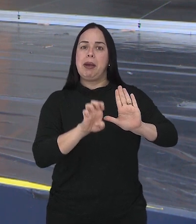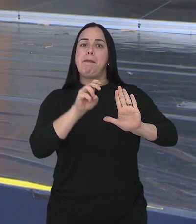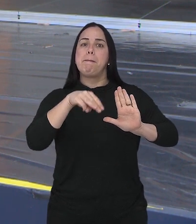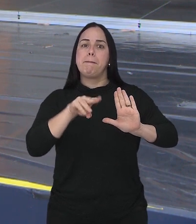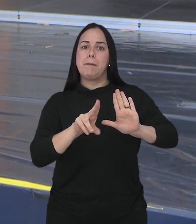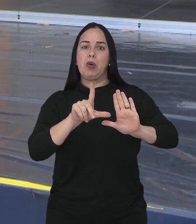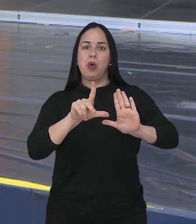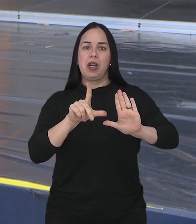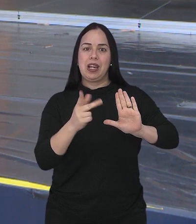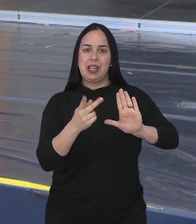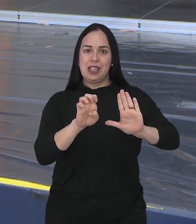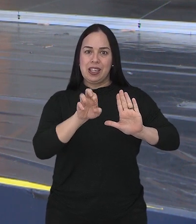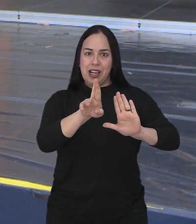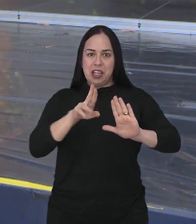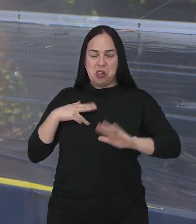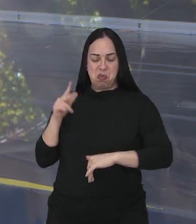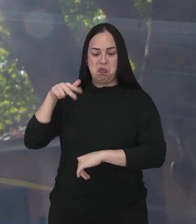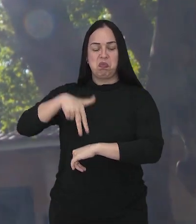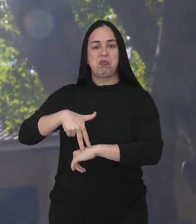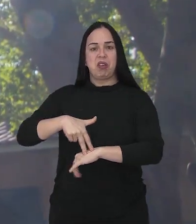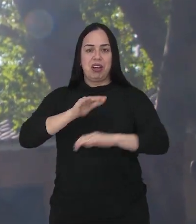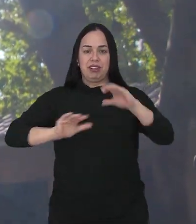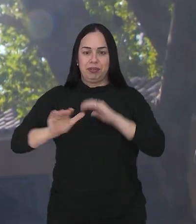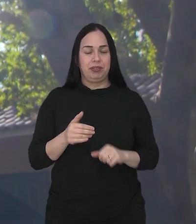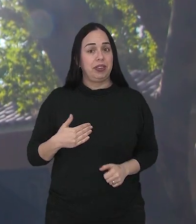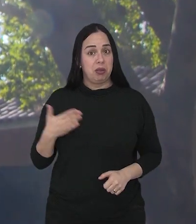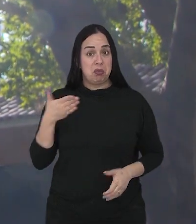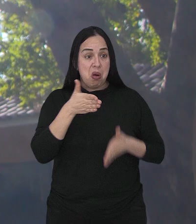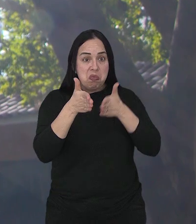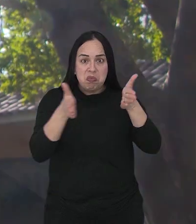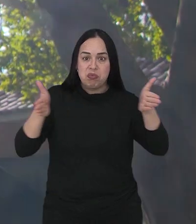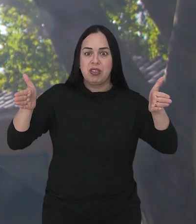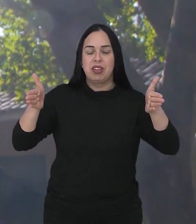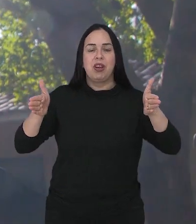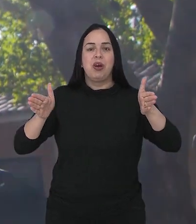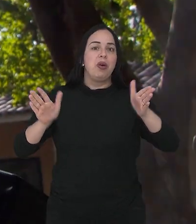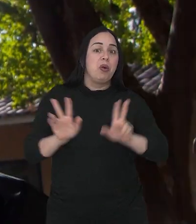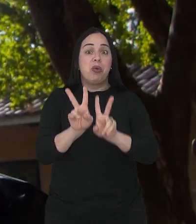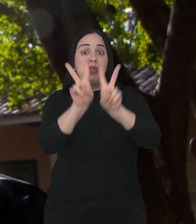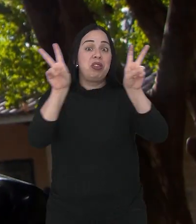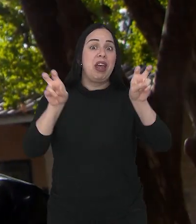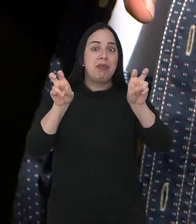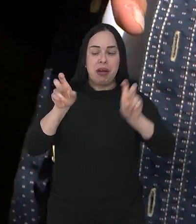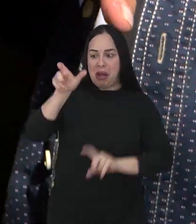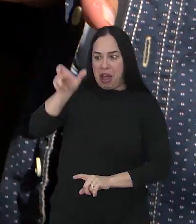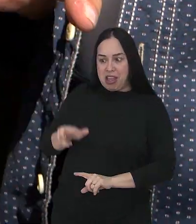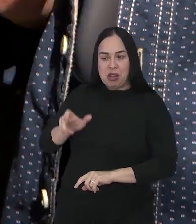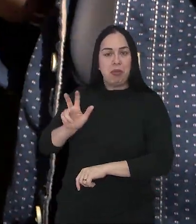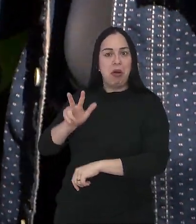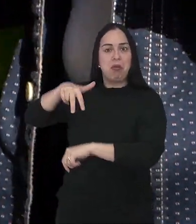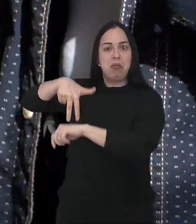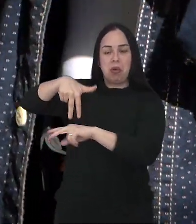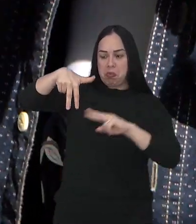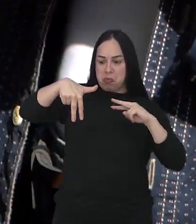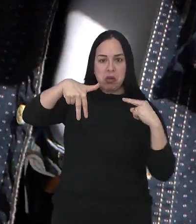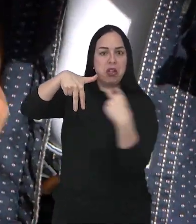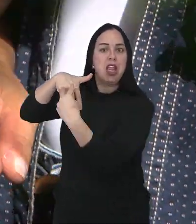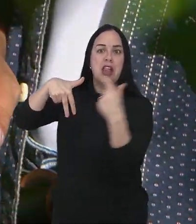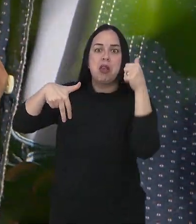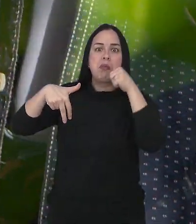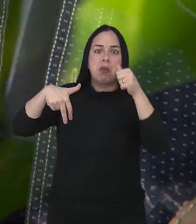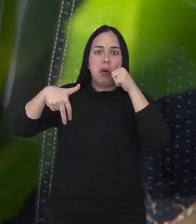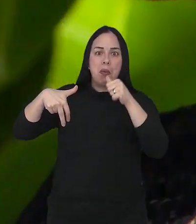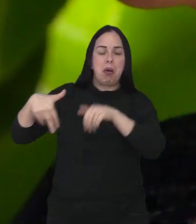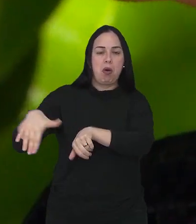os palcos públicos de São José dos Campos. Por onde ela passa, o assunto que predomina é a visibilidade feminina.